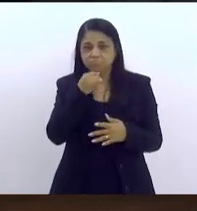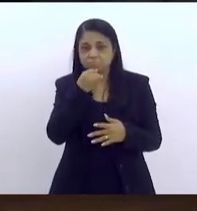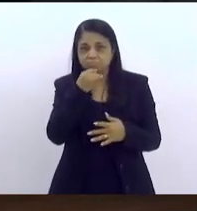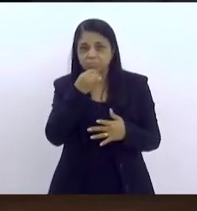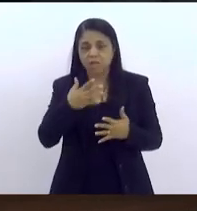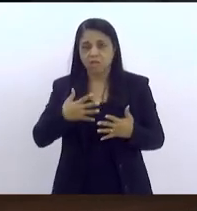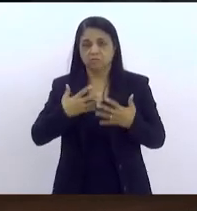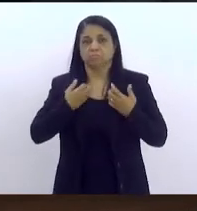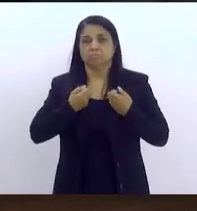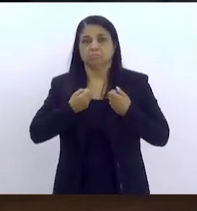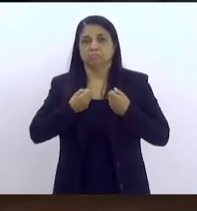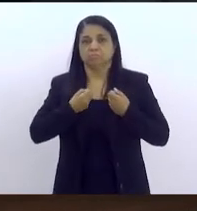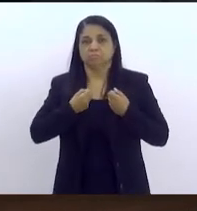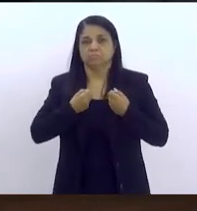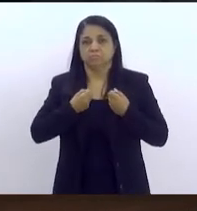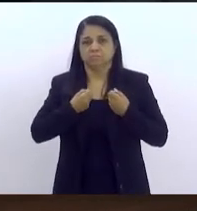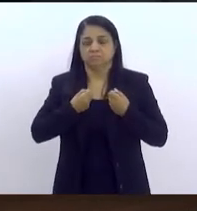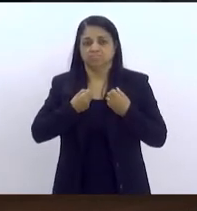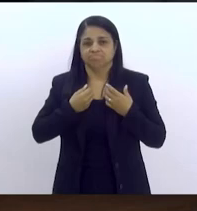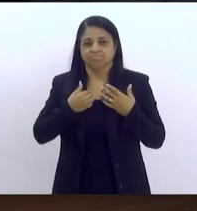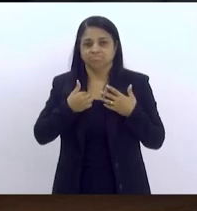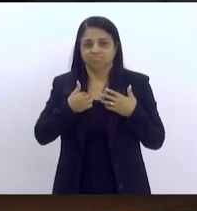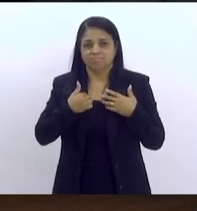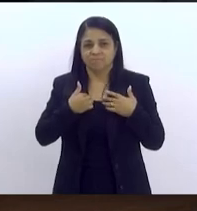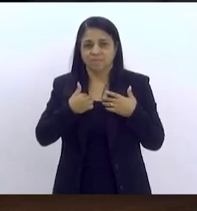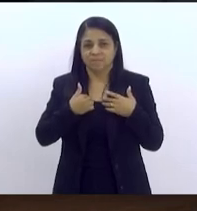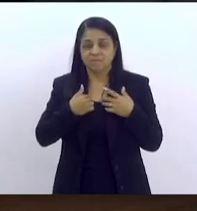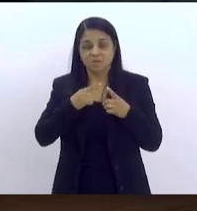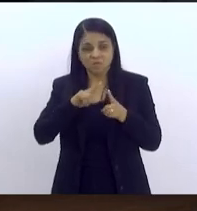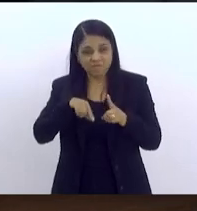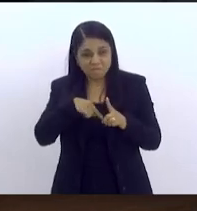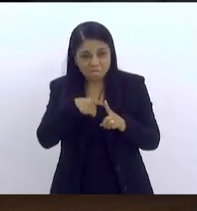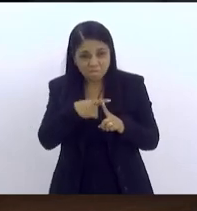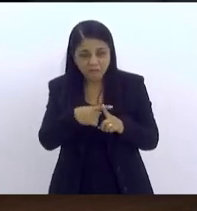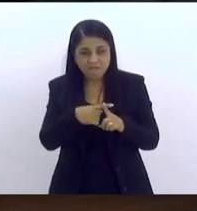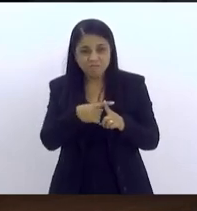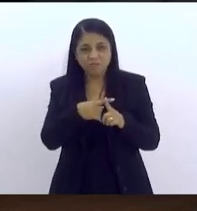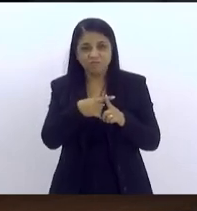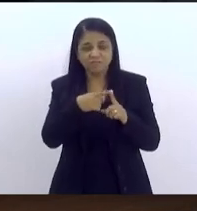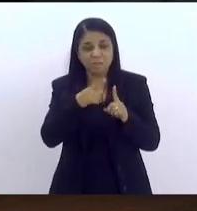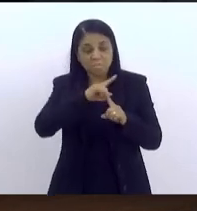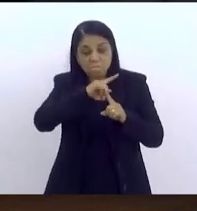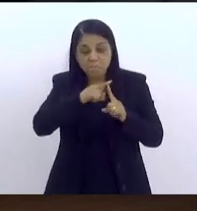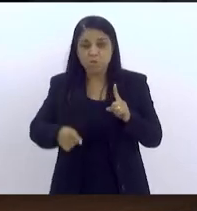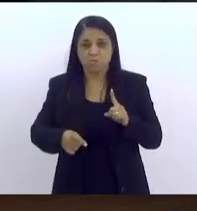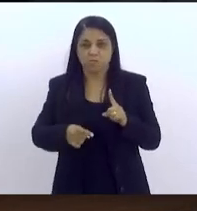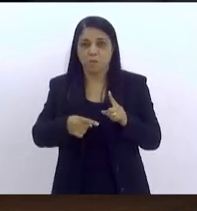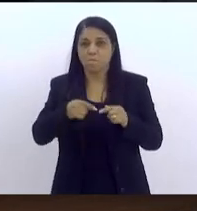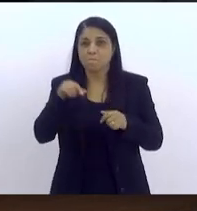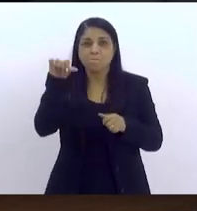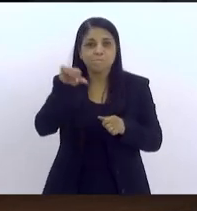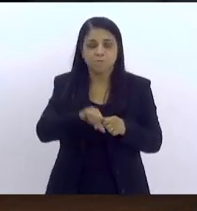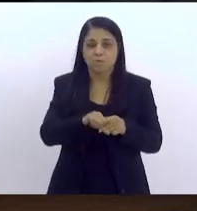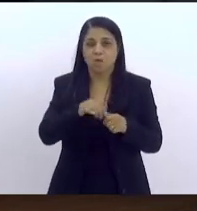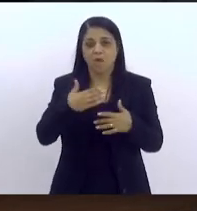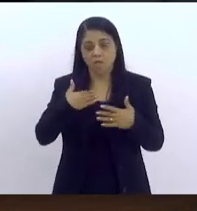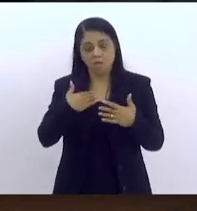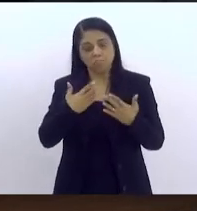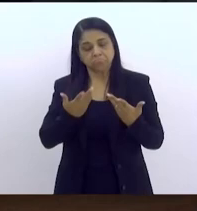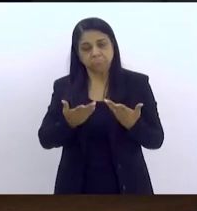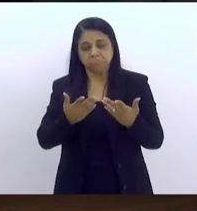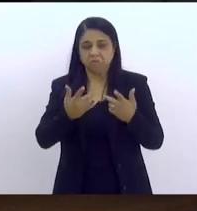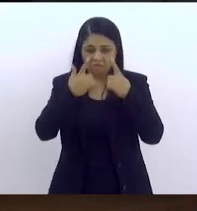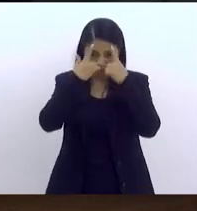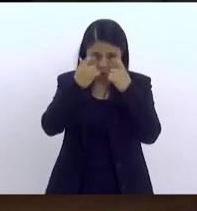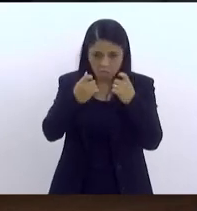sendo que você fica Ainda mais quando você é invalidado e quando você vê que Ok eu passei por isso e